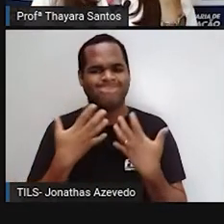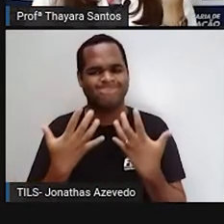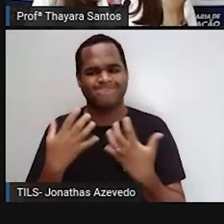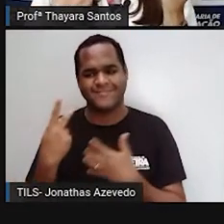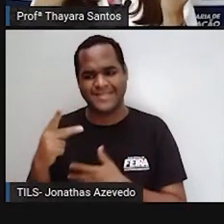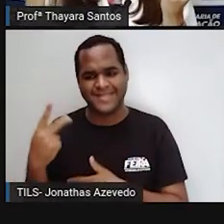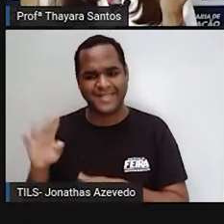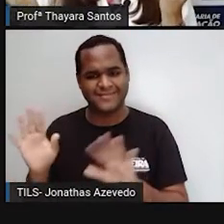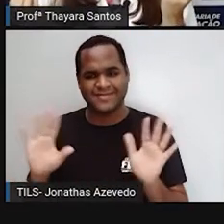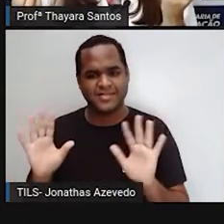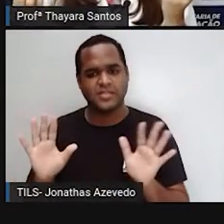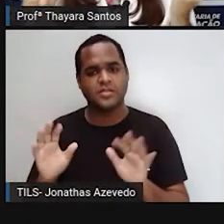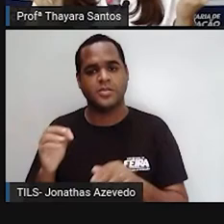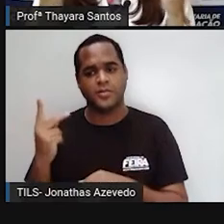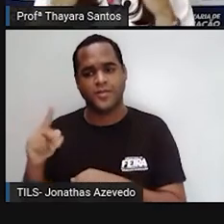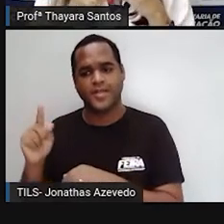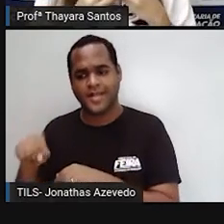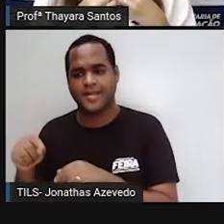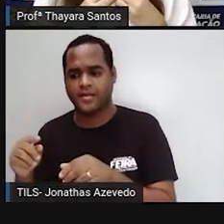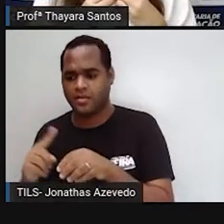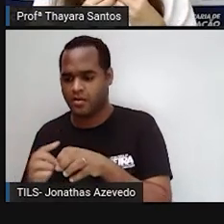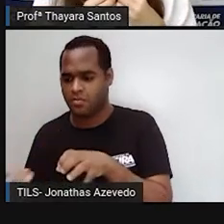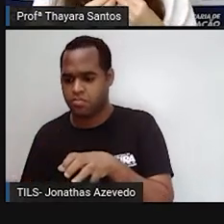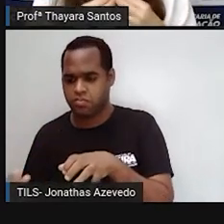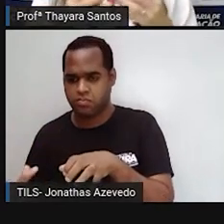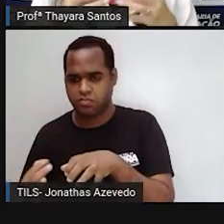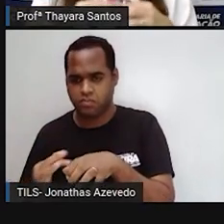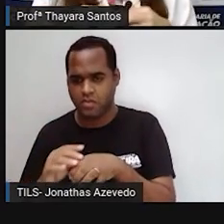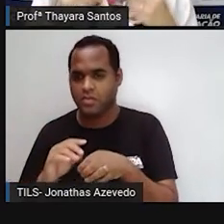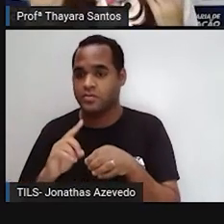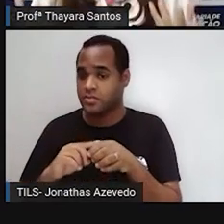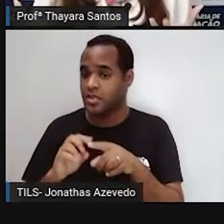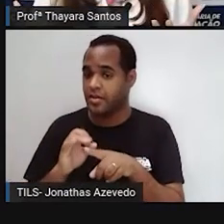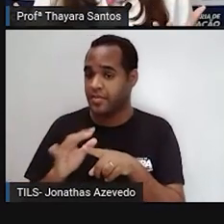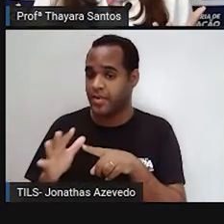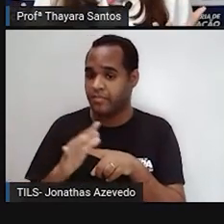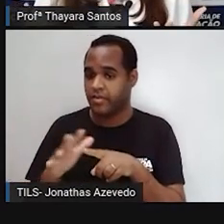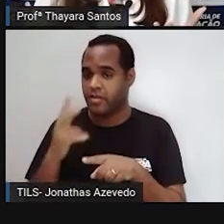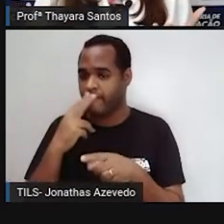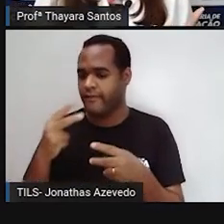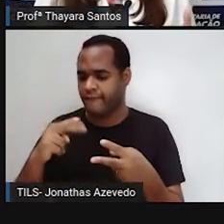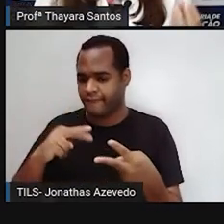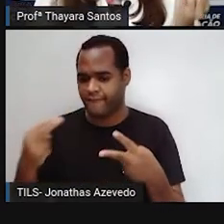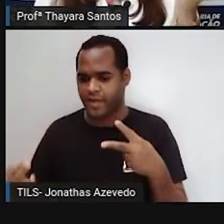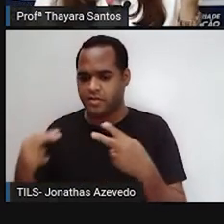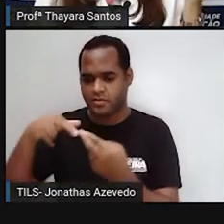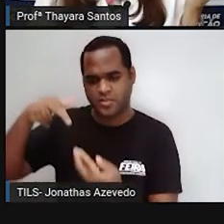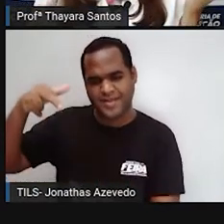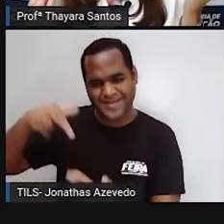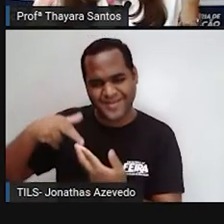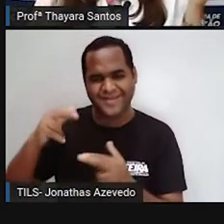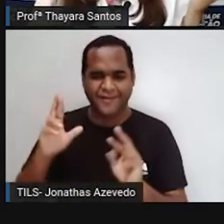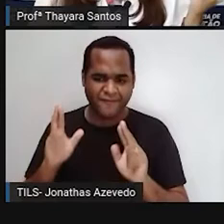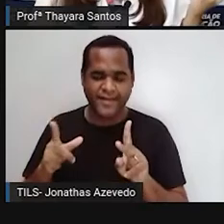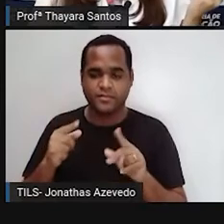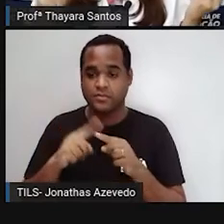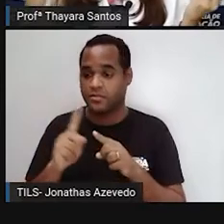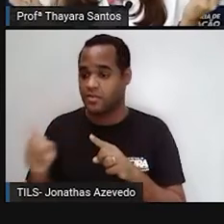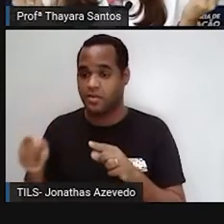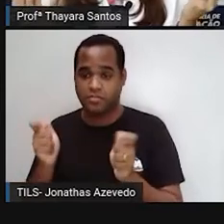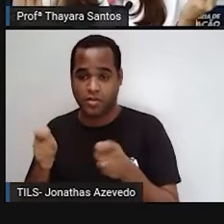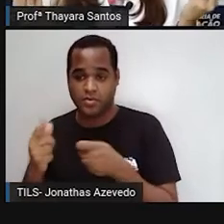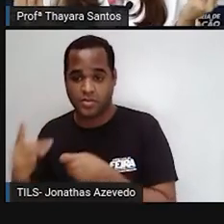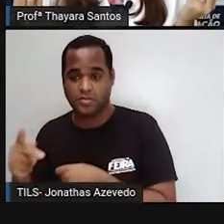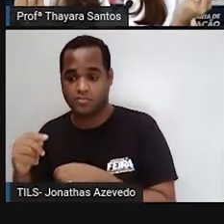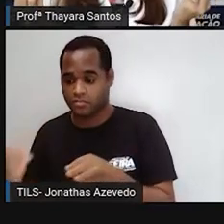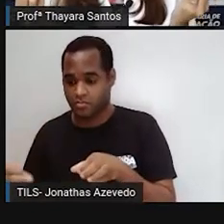tenha aí um espermatozoide e um ovócito envolvidos no processo. A gente não tem variabilidade genética, porque está vindo tanto o espermatozoide quanto